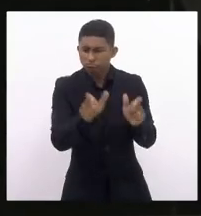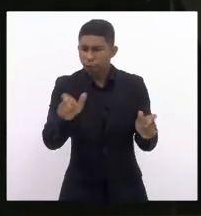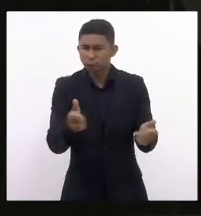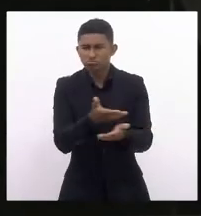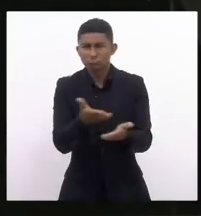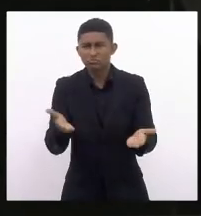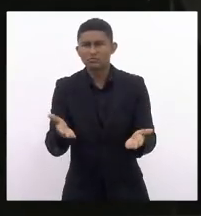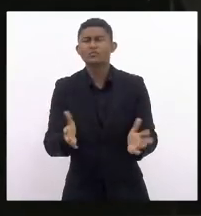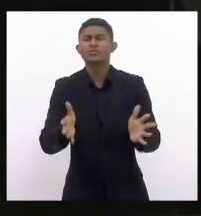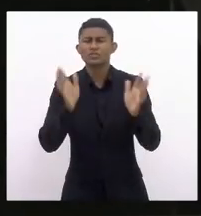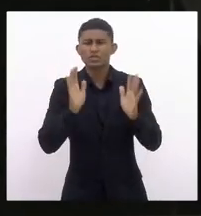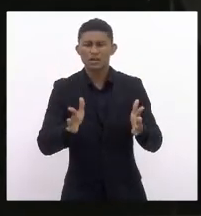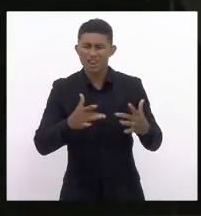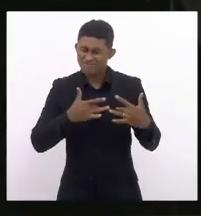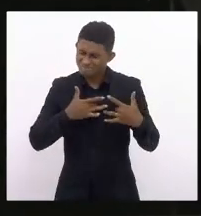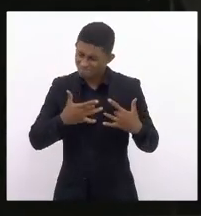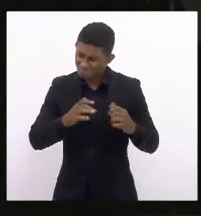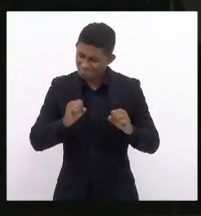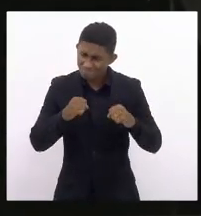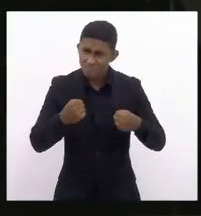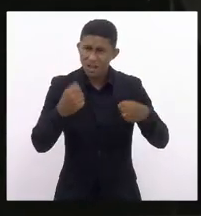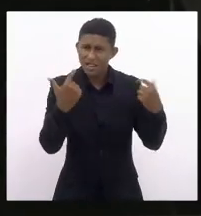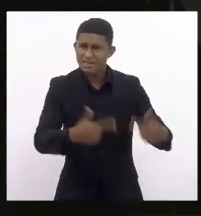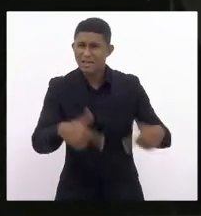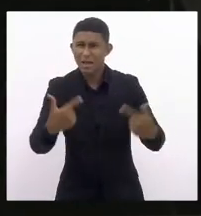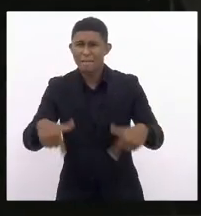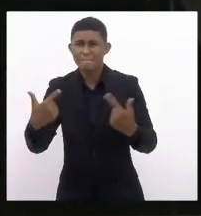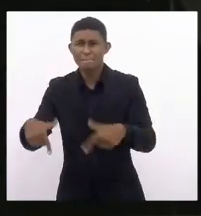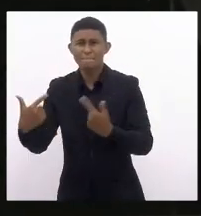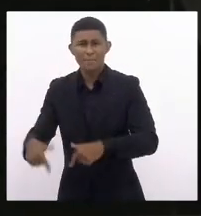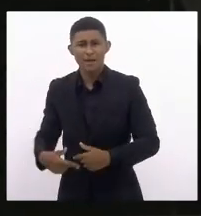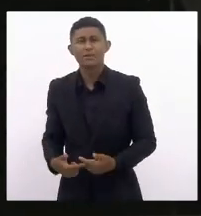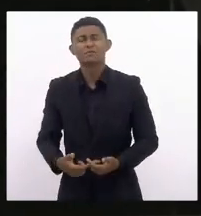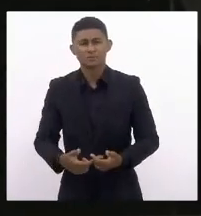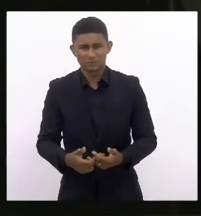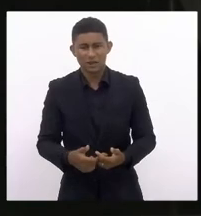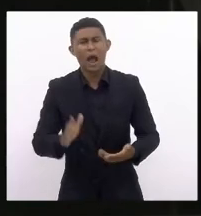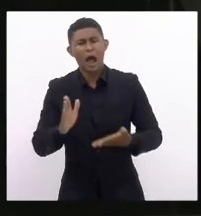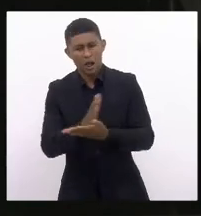vida. E como foi falado lá em Brasília,